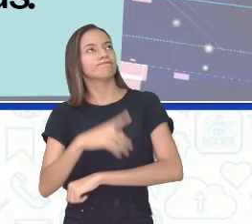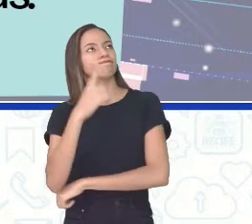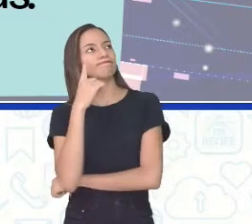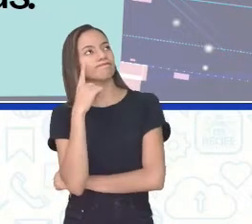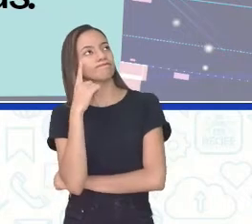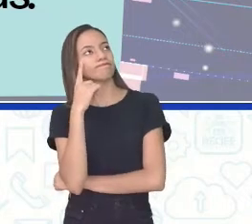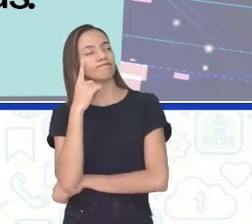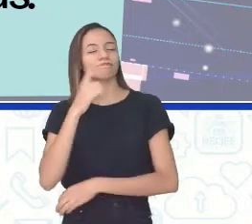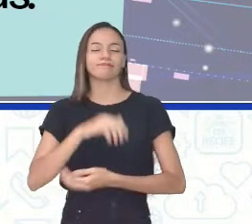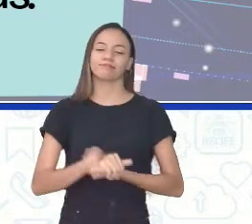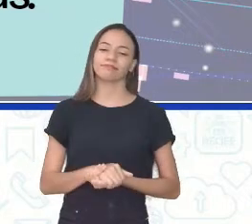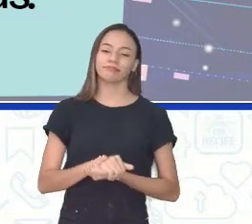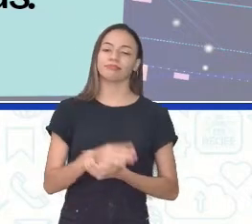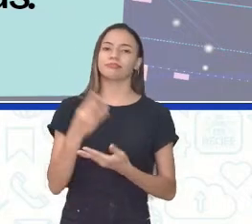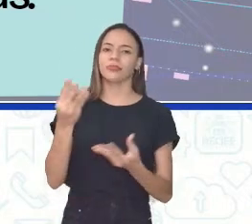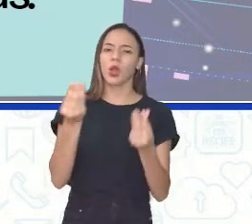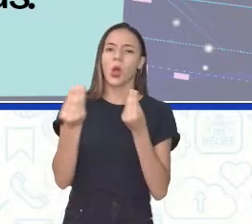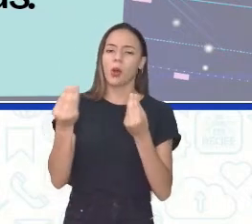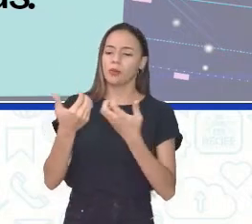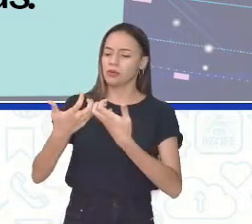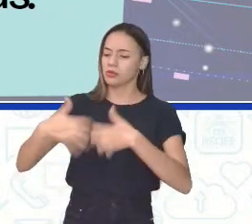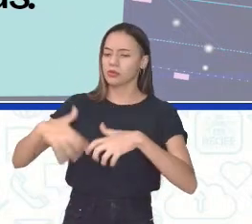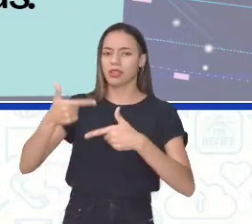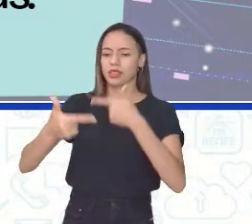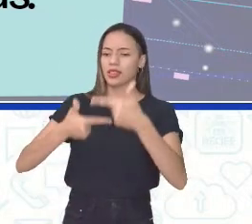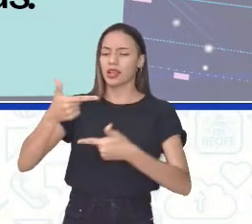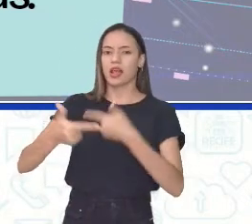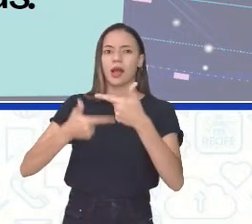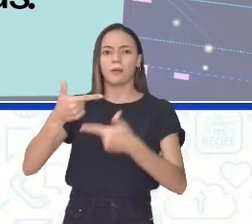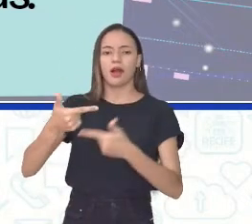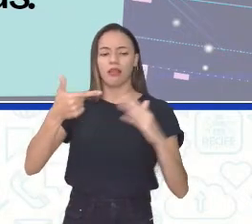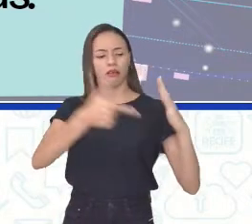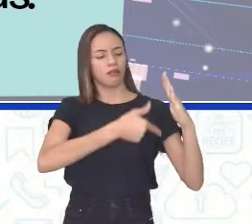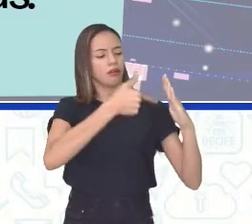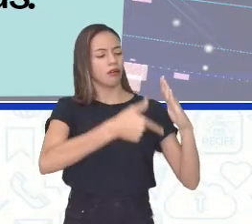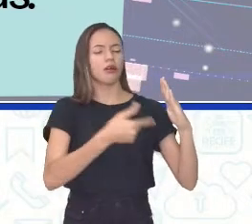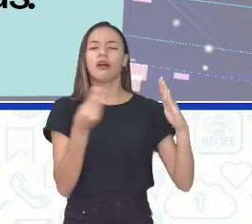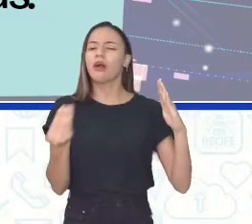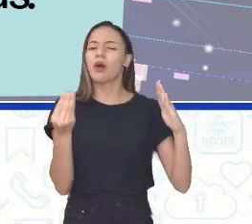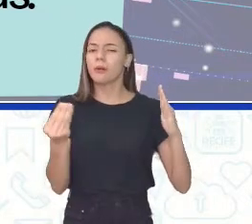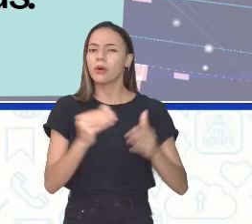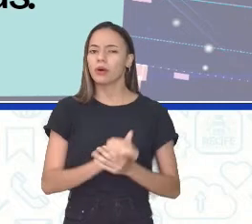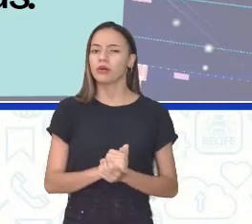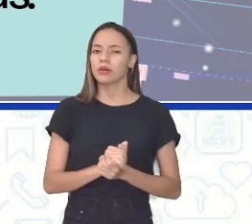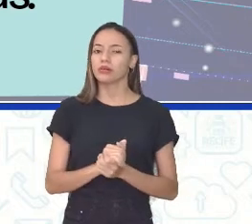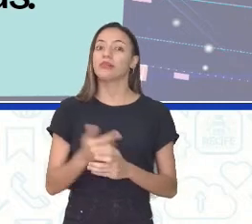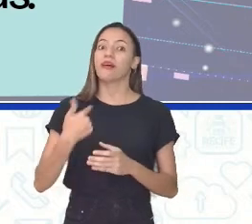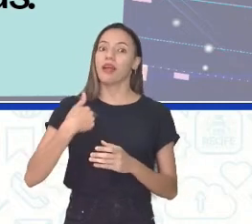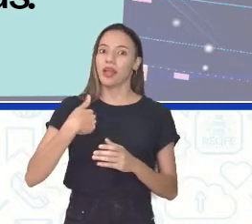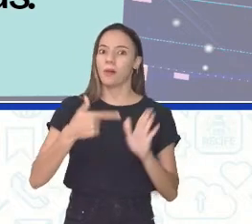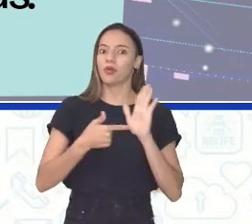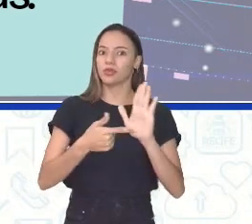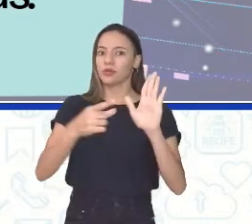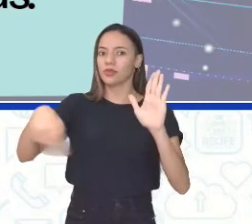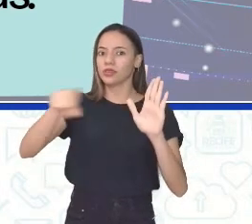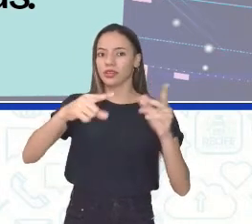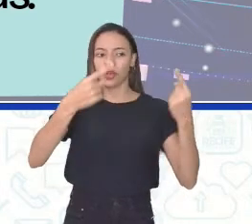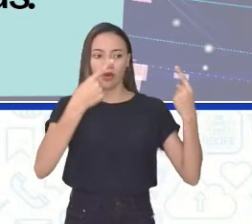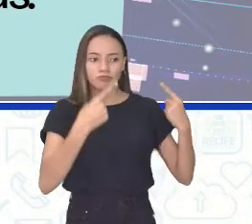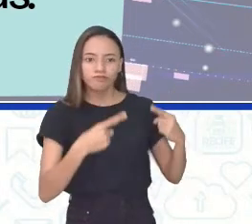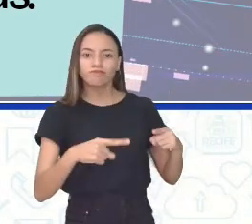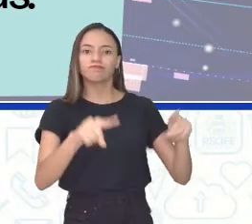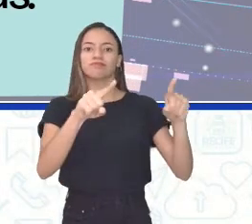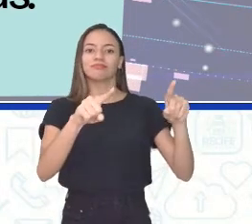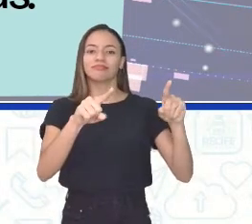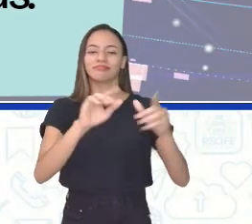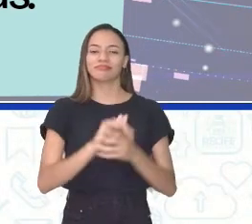Como funciona a jornada de trabalho no home office? Lembra? Isso foi uma questão do desafio. A princípio, não